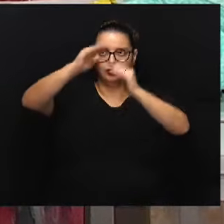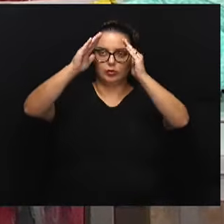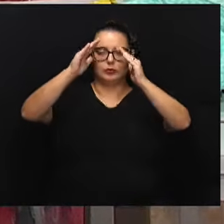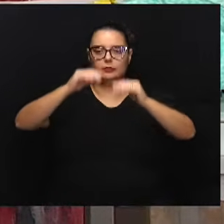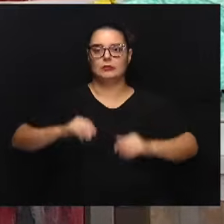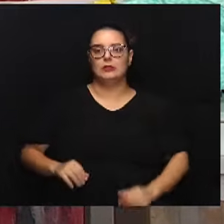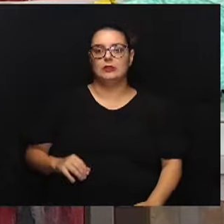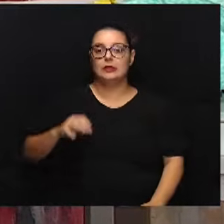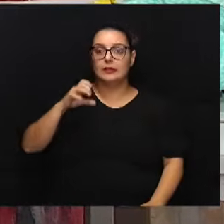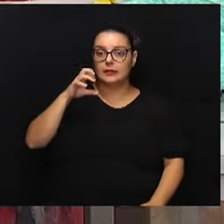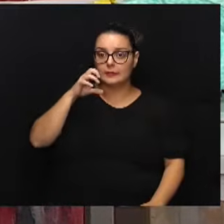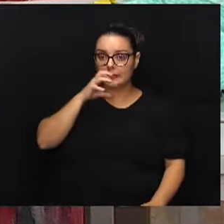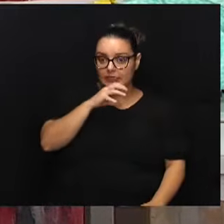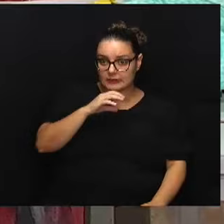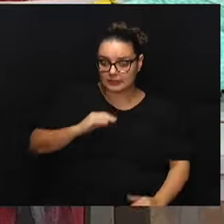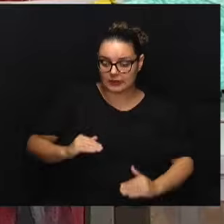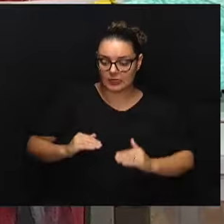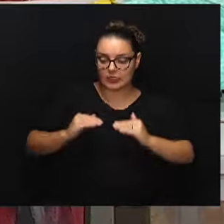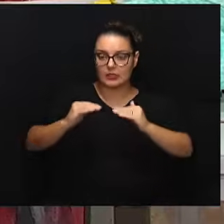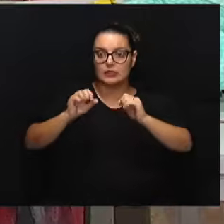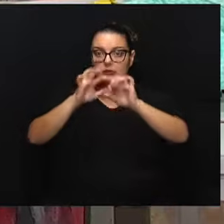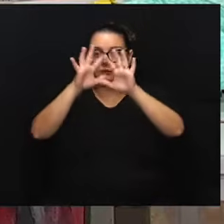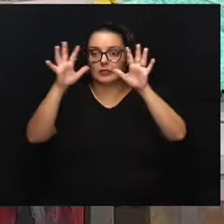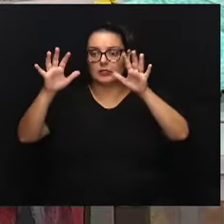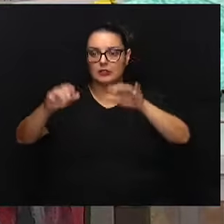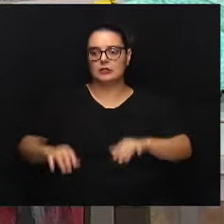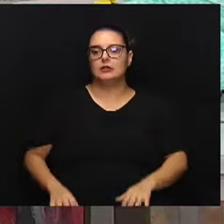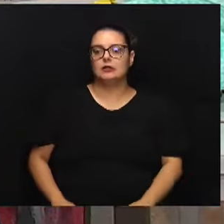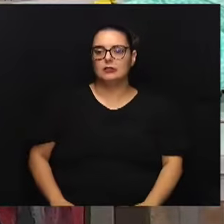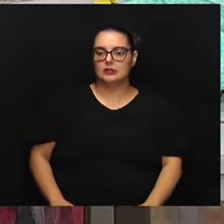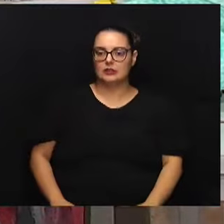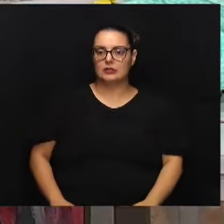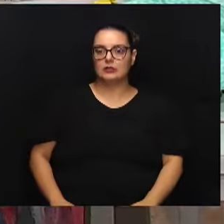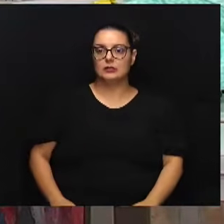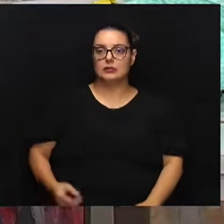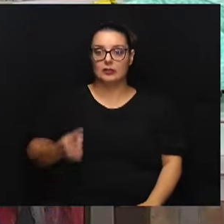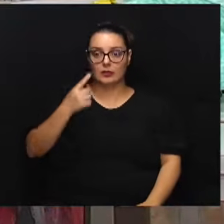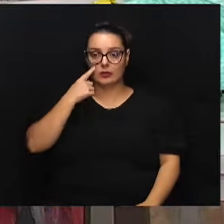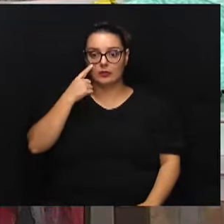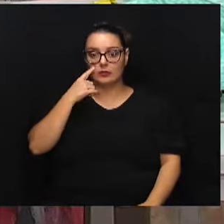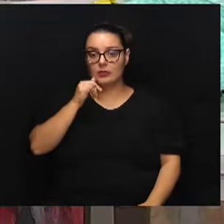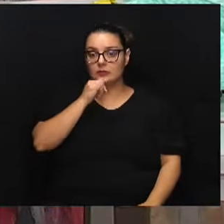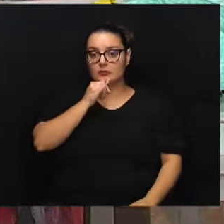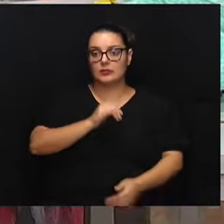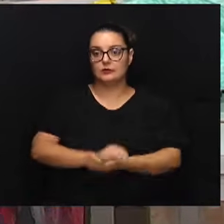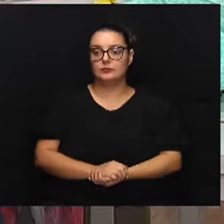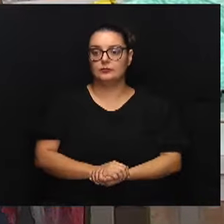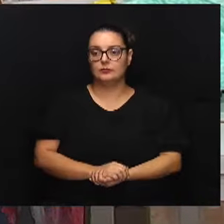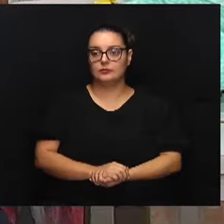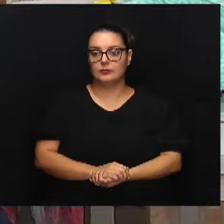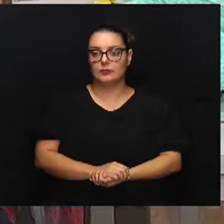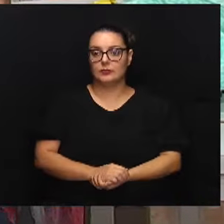mais quente até a cor mais clara. Então olha só, por exemplo aqui, ó, vamos pegar o vermelho.